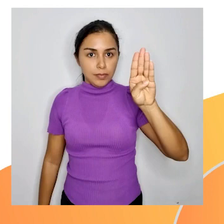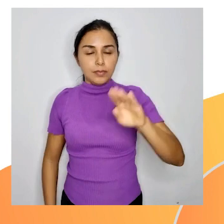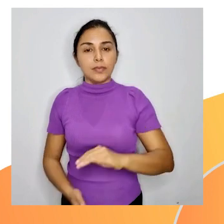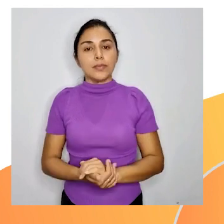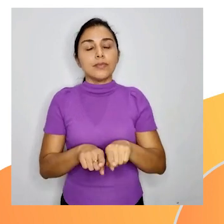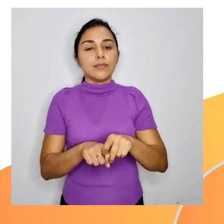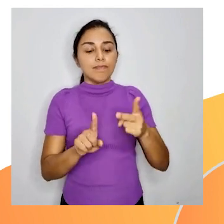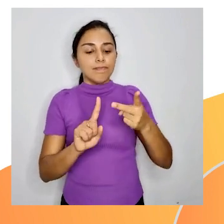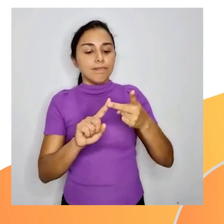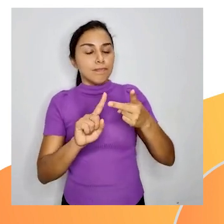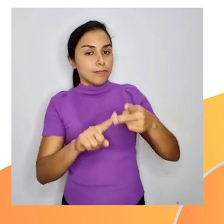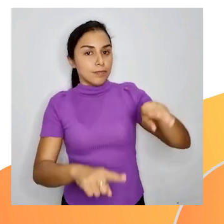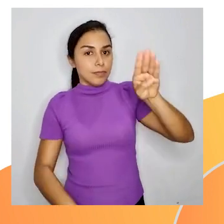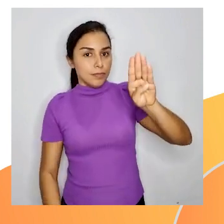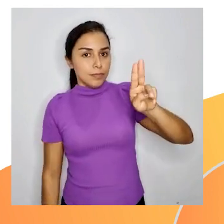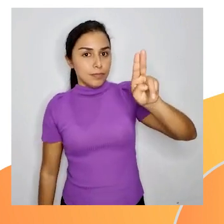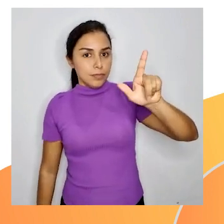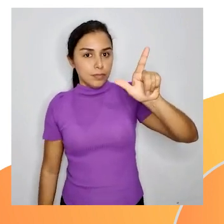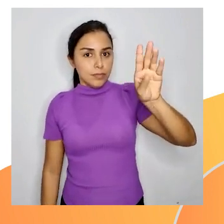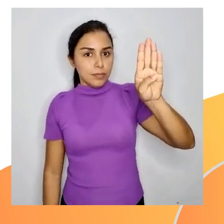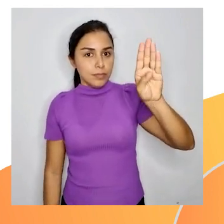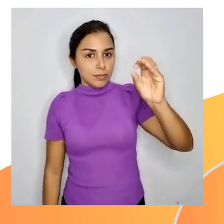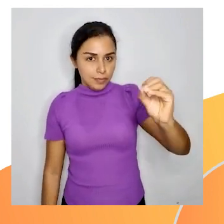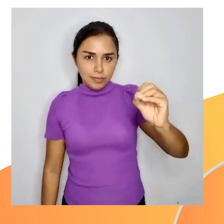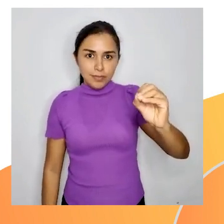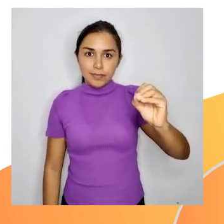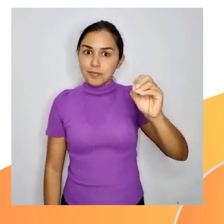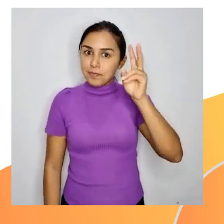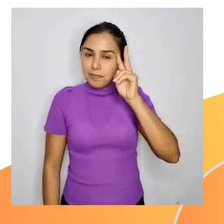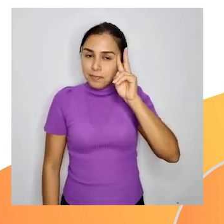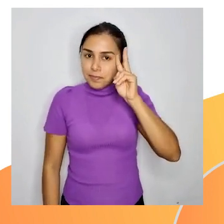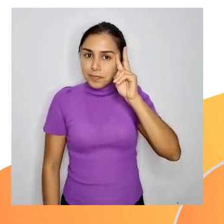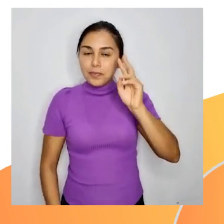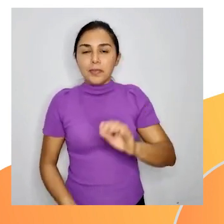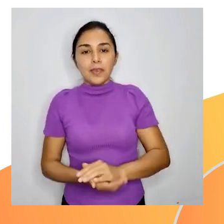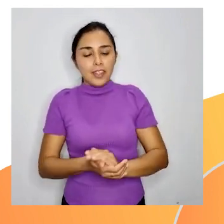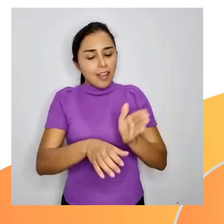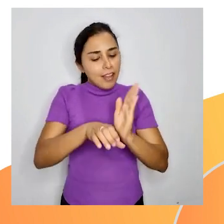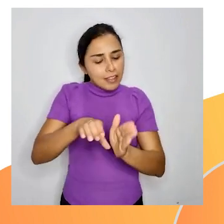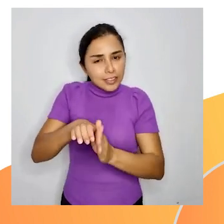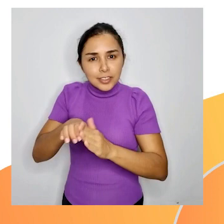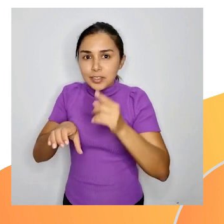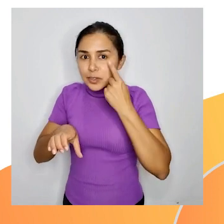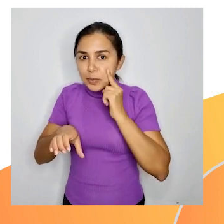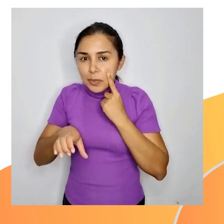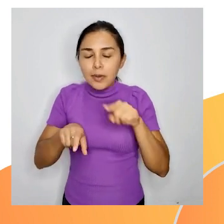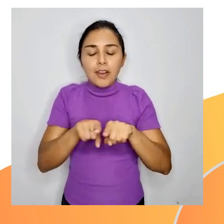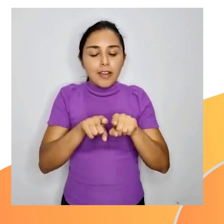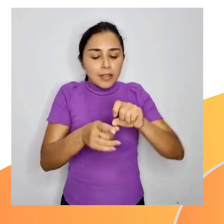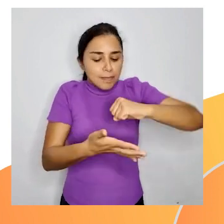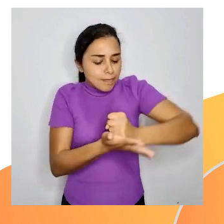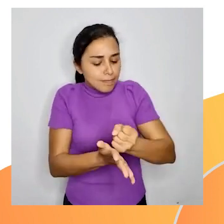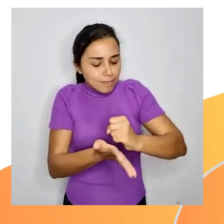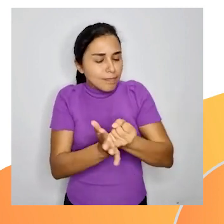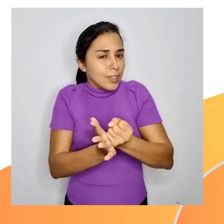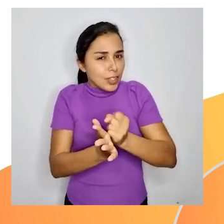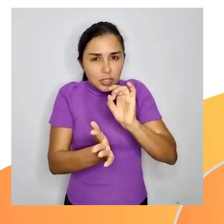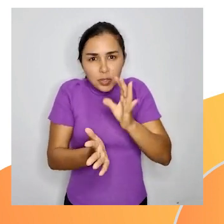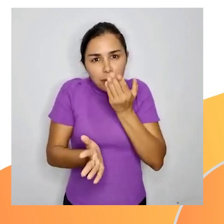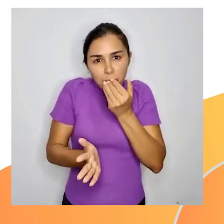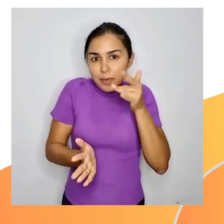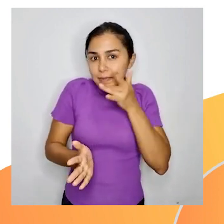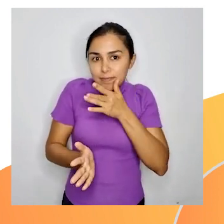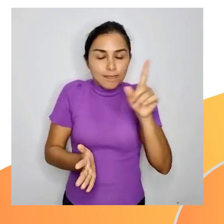E os bulbos, alho, cebola, será que servem só para deixar aquela comida mais saborosa? Não, eles têm propriedades